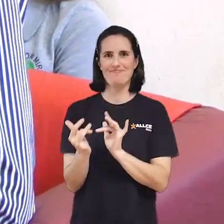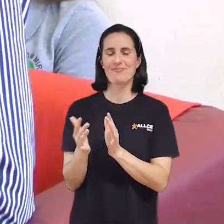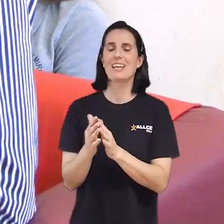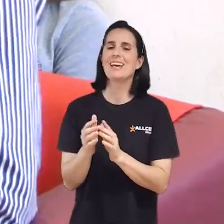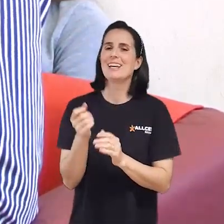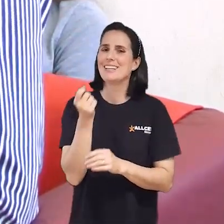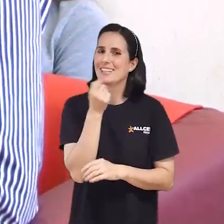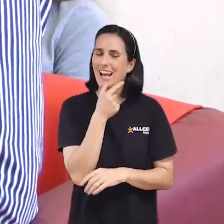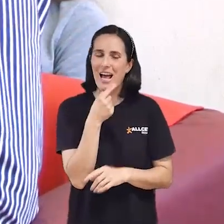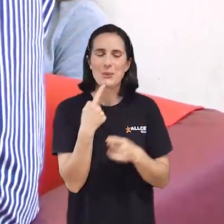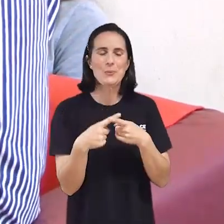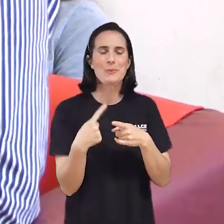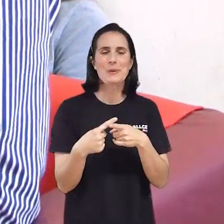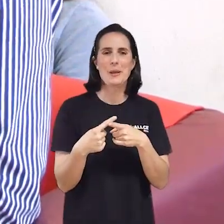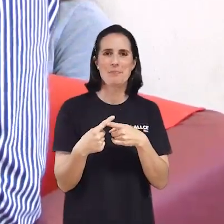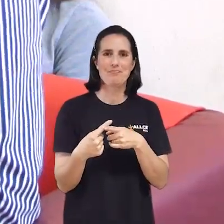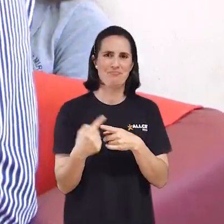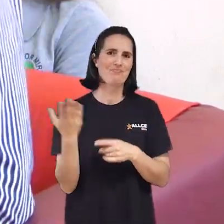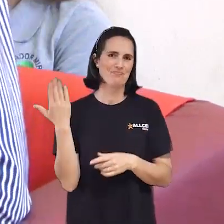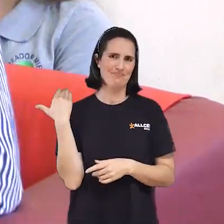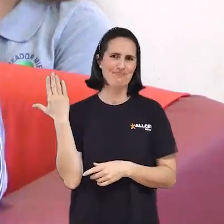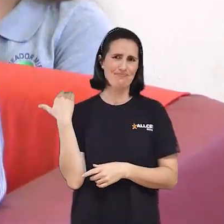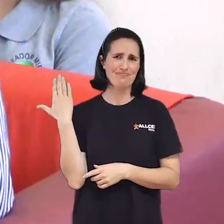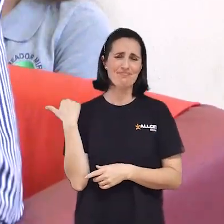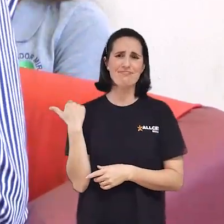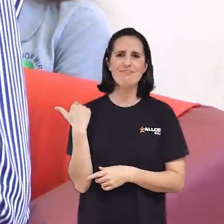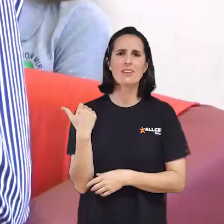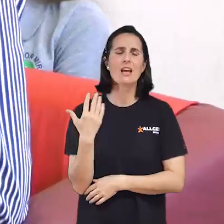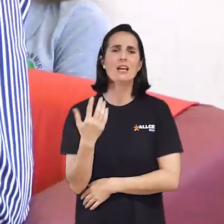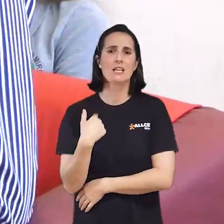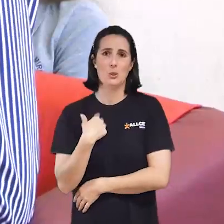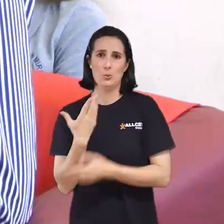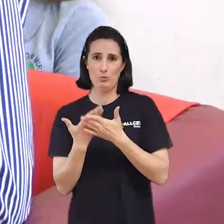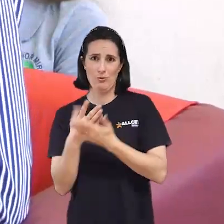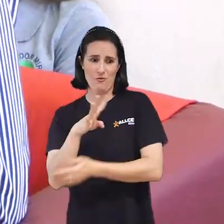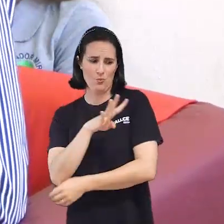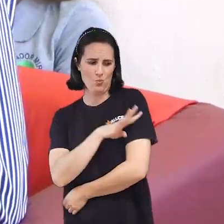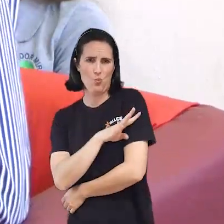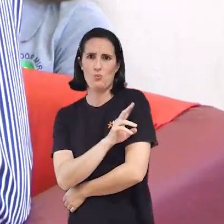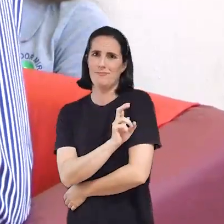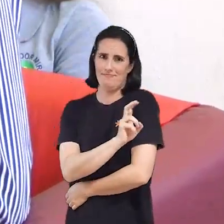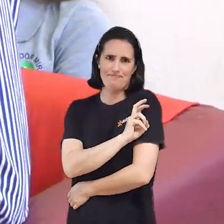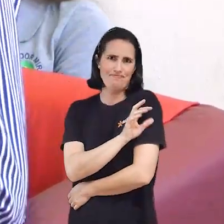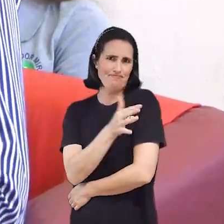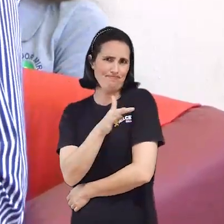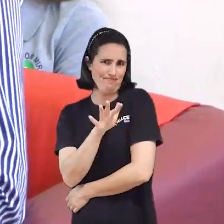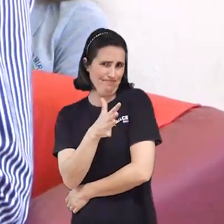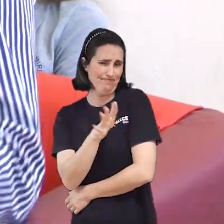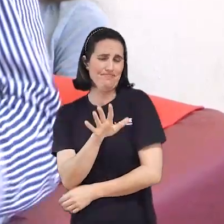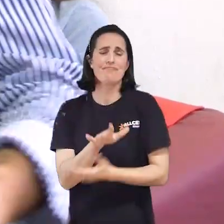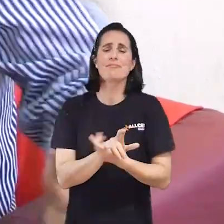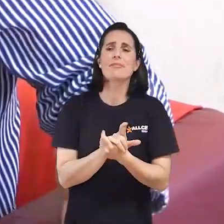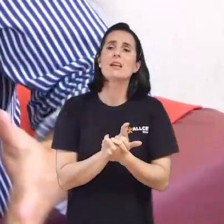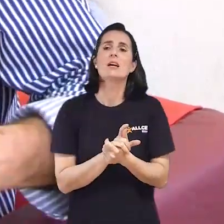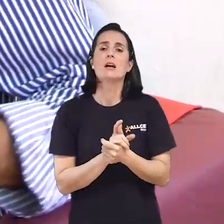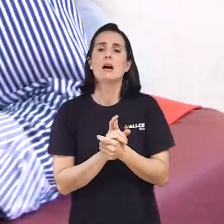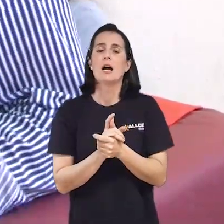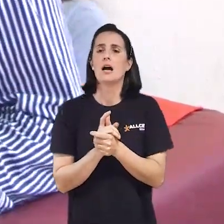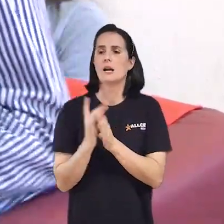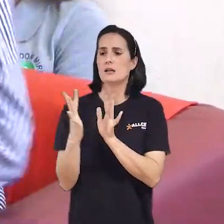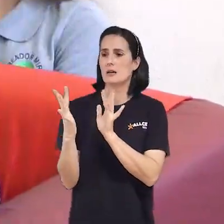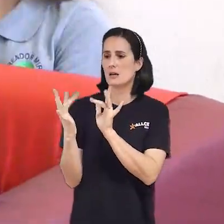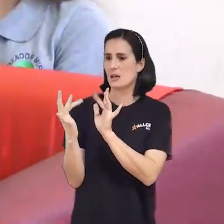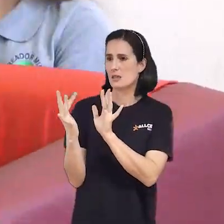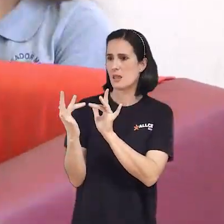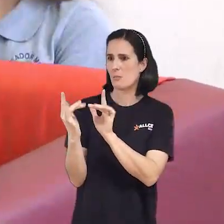E essas coisinhas assim, porque era tudo bijuteria, né? Vivia sumindo. Né? E eu presenteava as